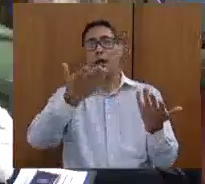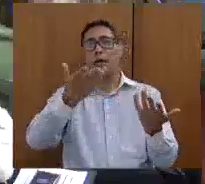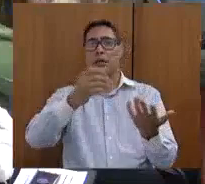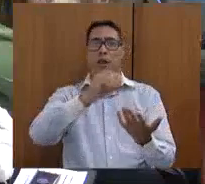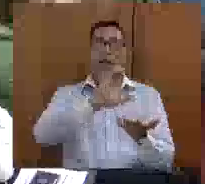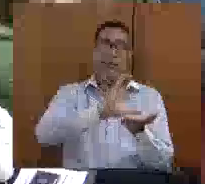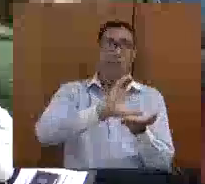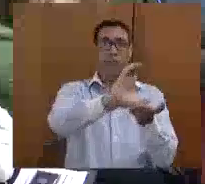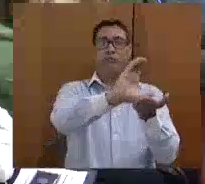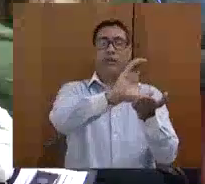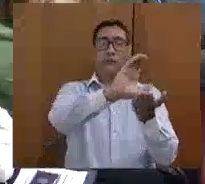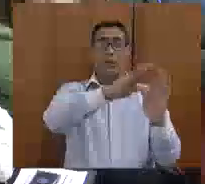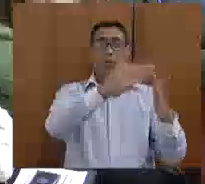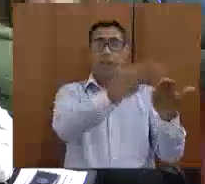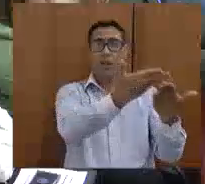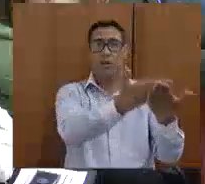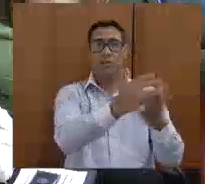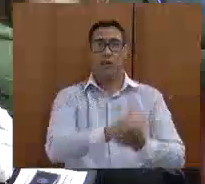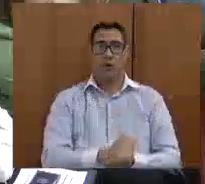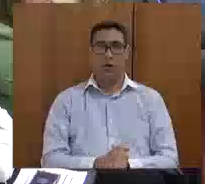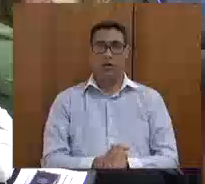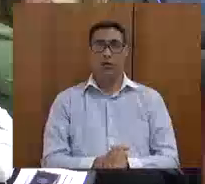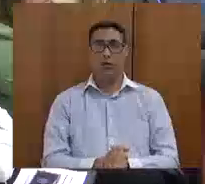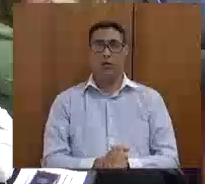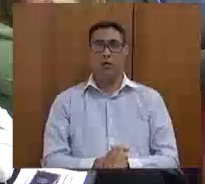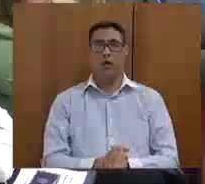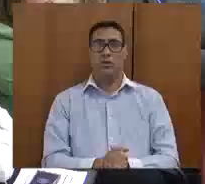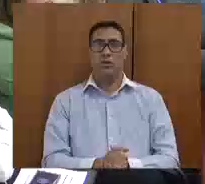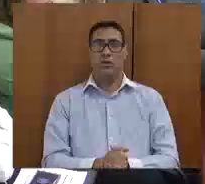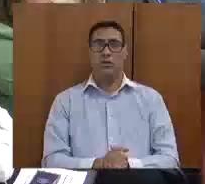sobrou sobrou